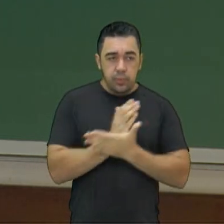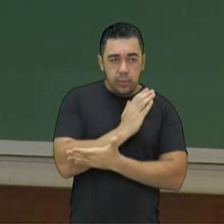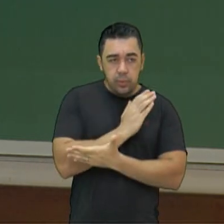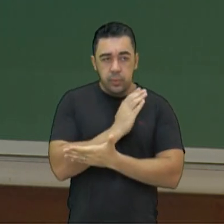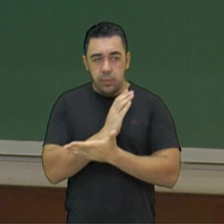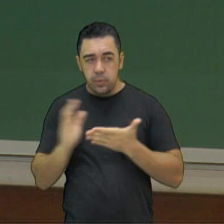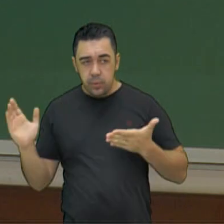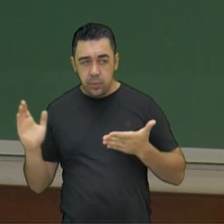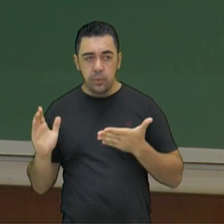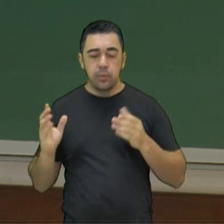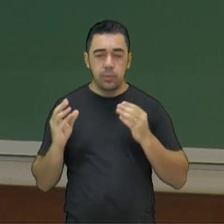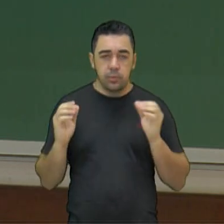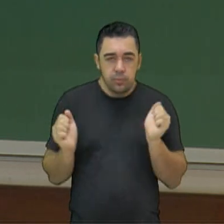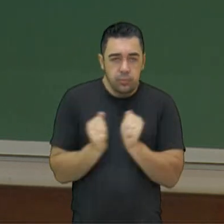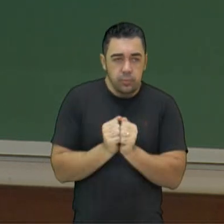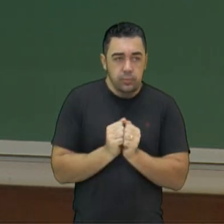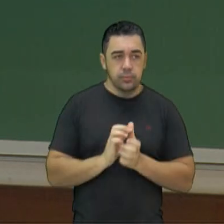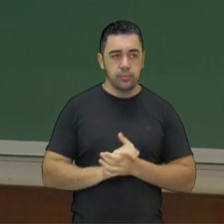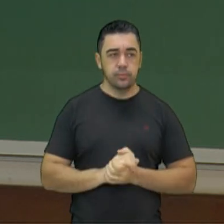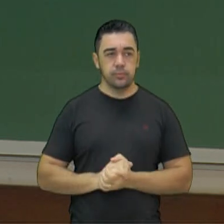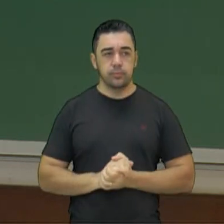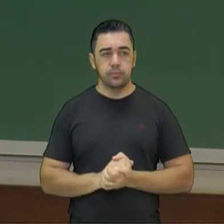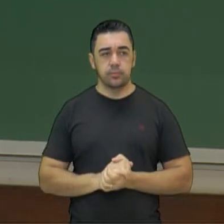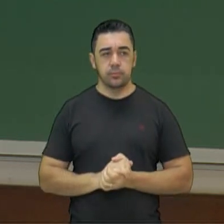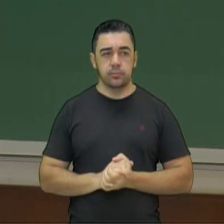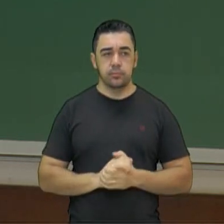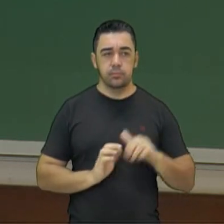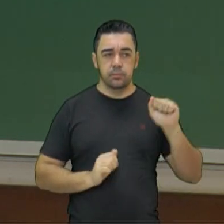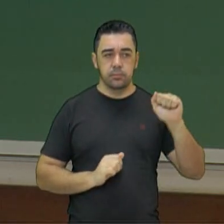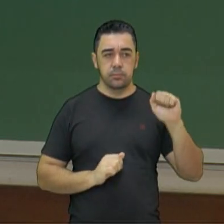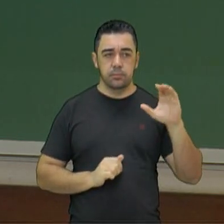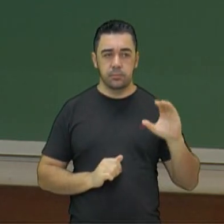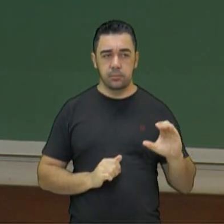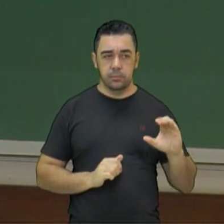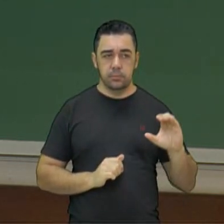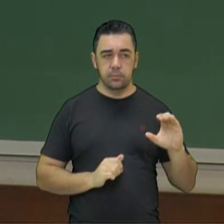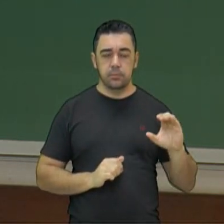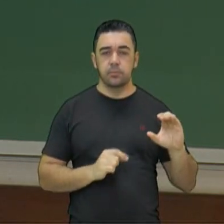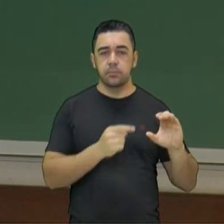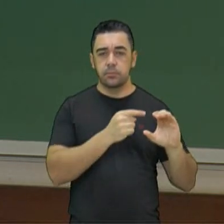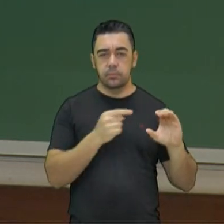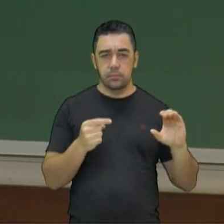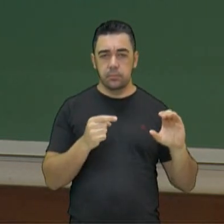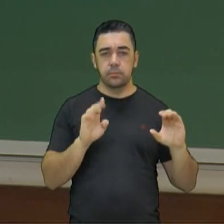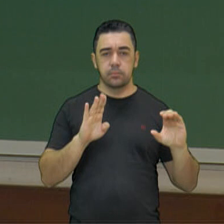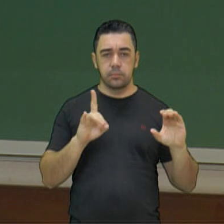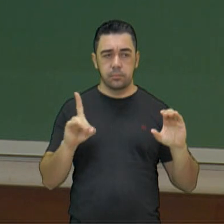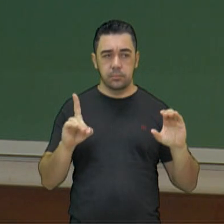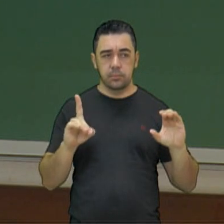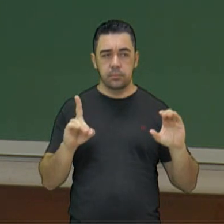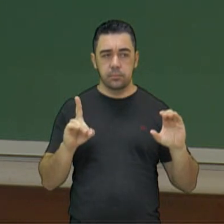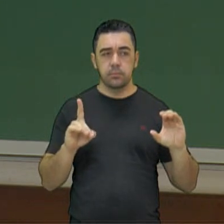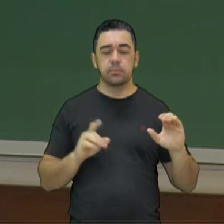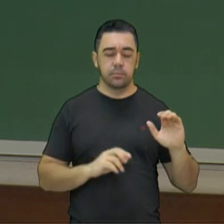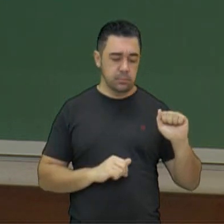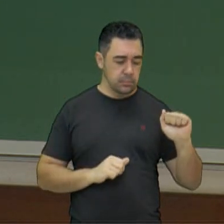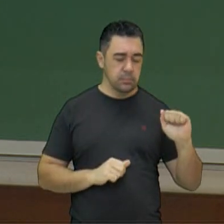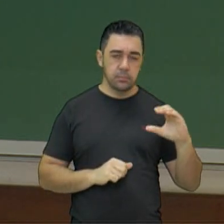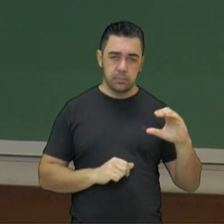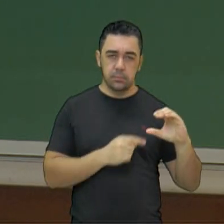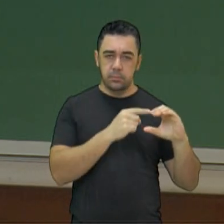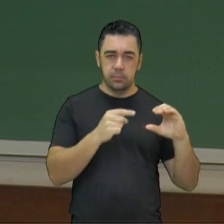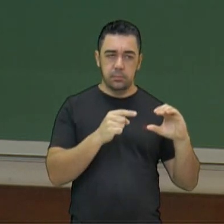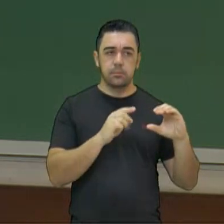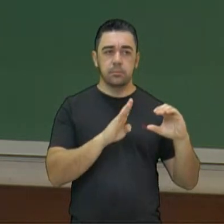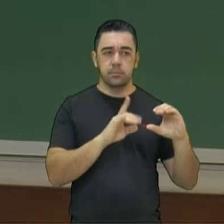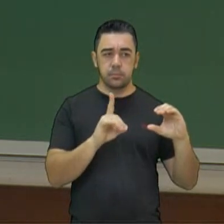parte imaginária com parte imaginária. Então, AC menos BD. Eu coloquei entre parênteses porque é